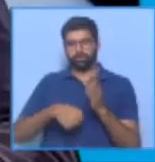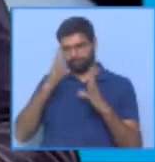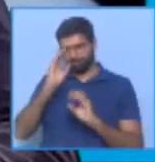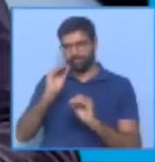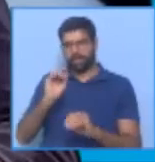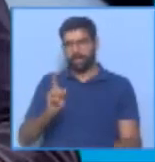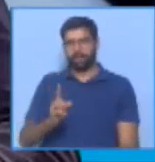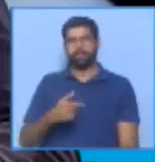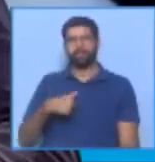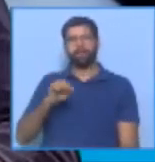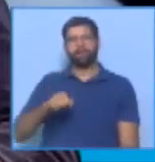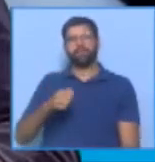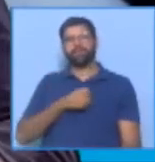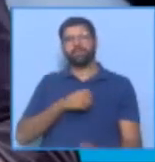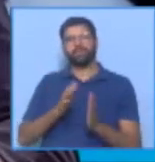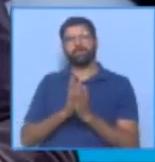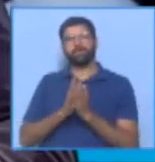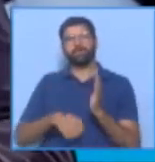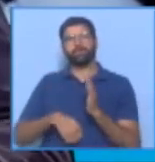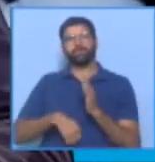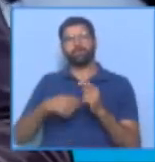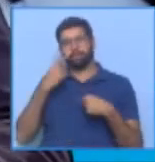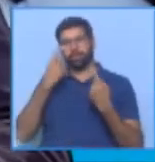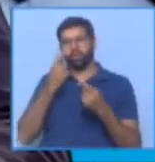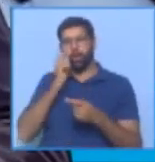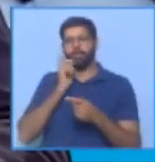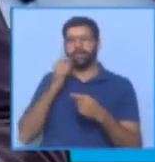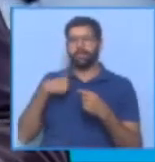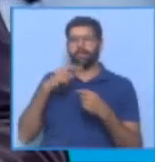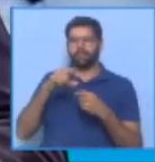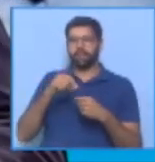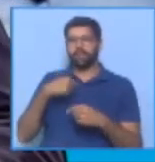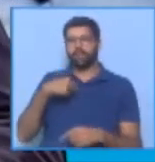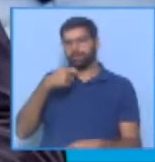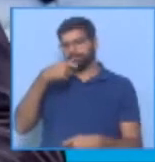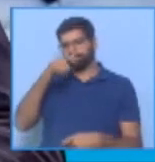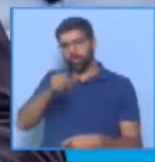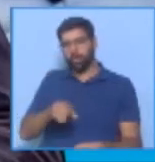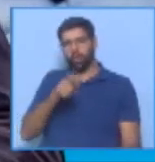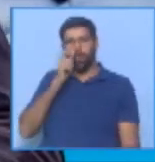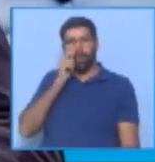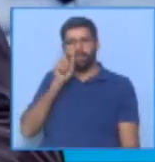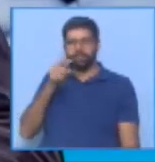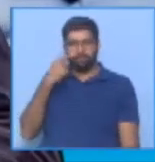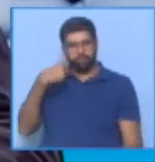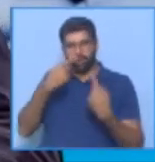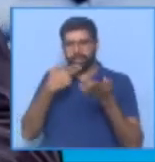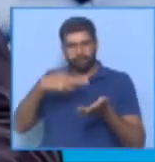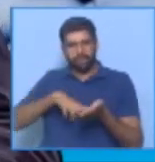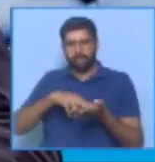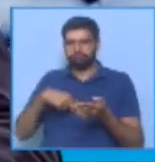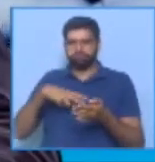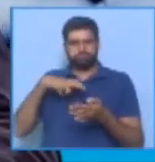Católica tem ou conserva uma verdade sobre o que é o homem e uma visão antropológica sobre o que é o homem riquíssima, não